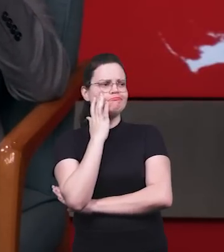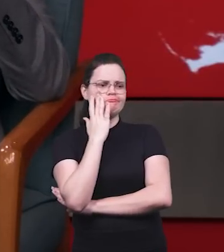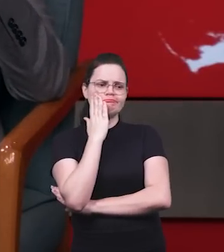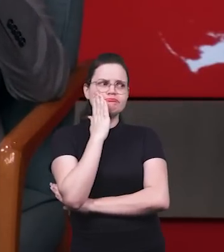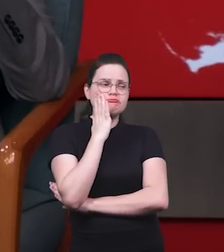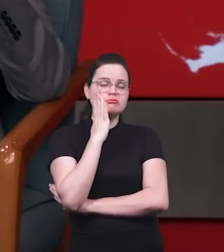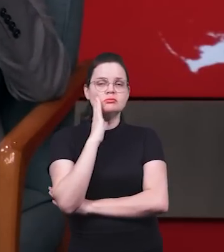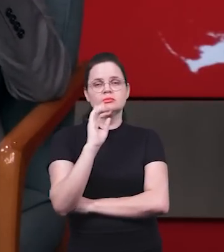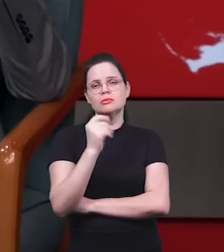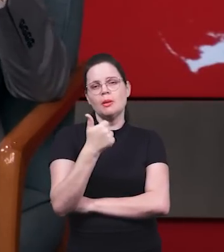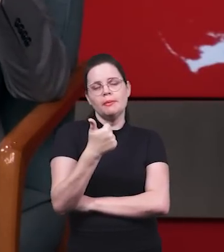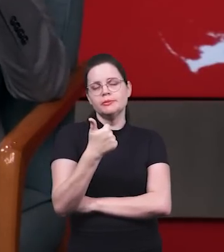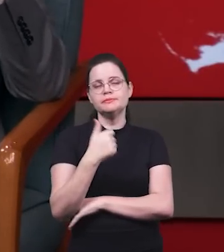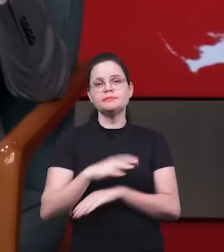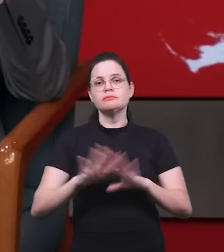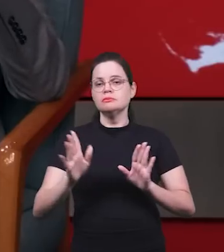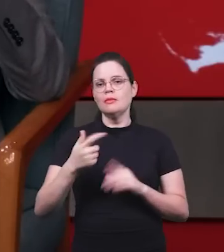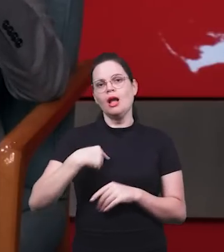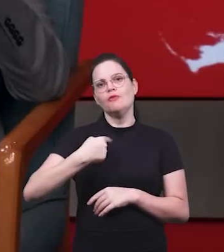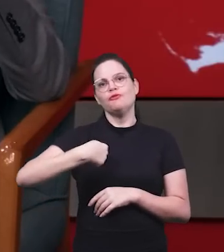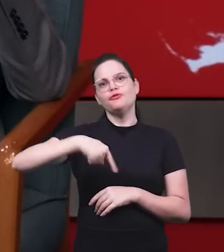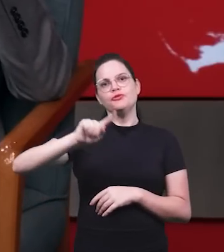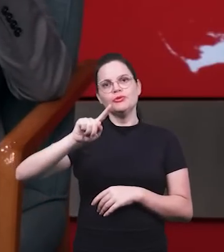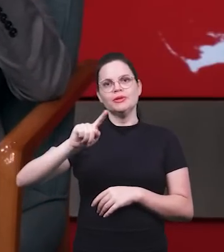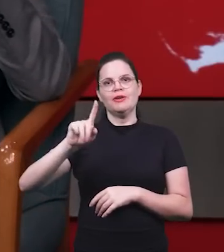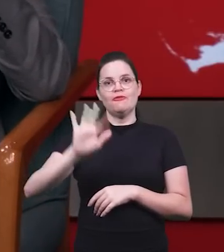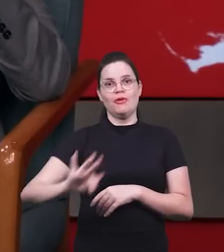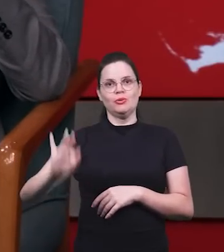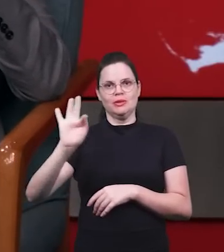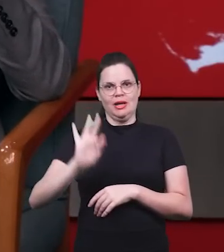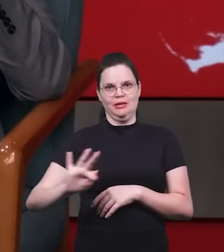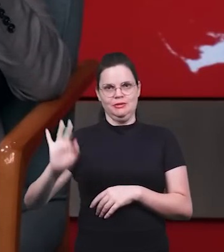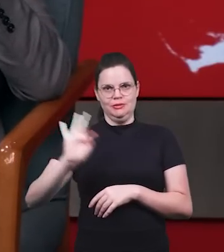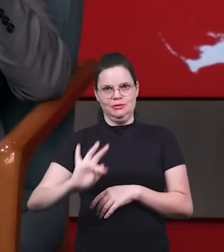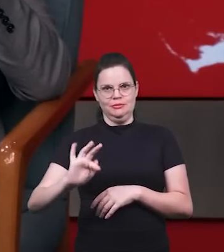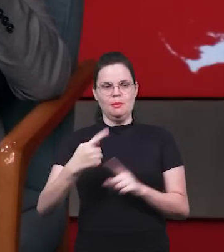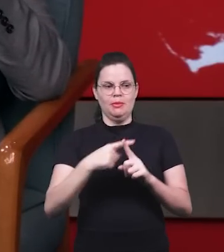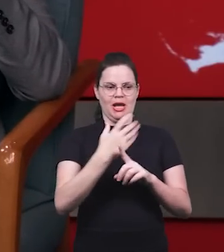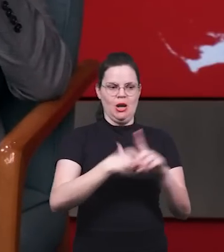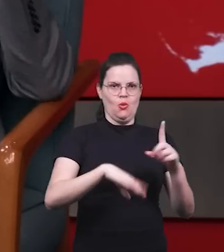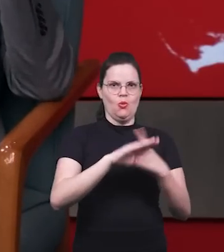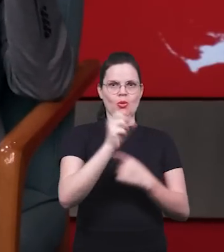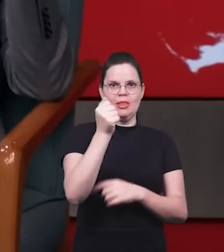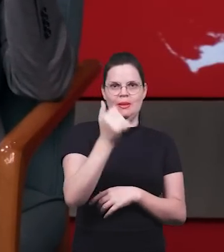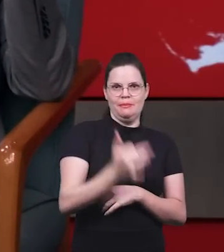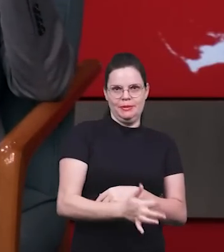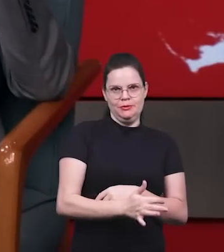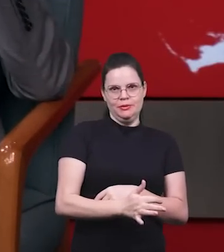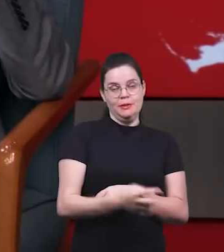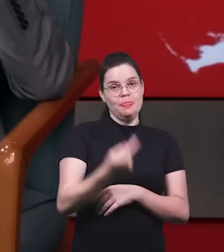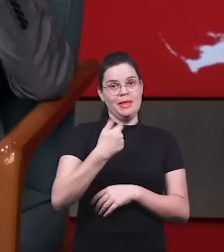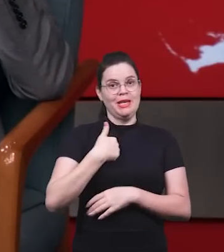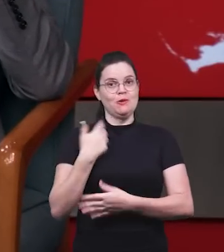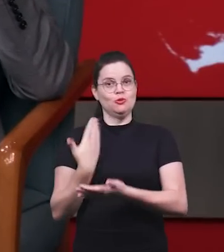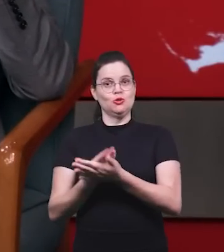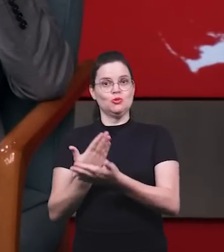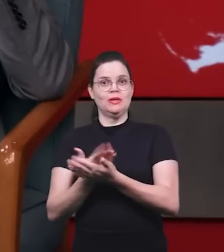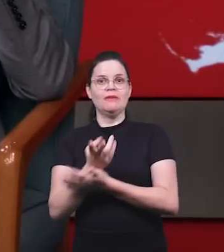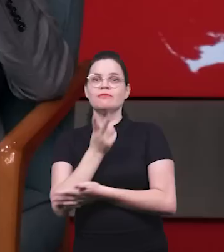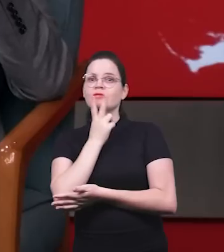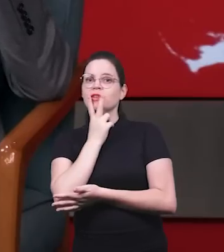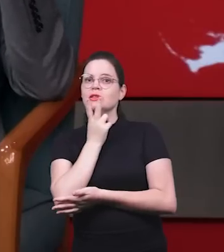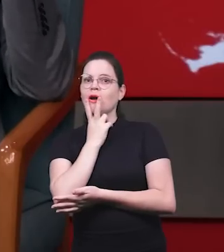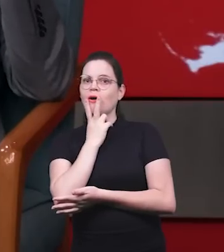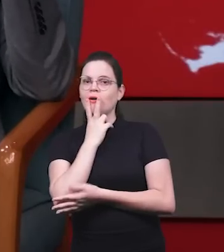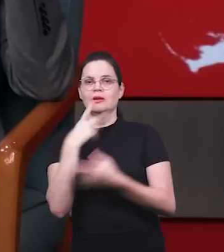ia para a faculdade, sempre, depois da madrugada eu tinha que ir para a faculdade, porque eu estudava em Vitória,